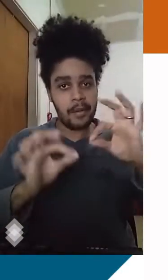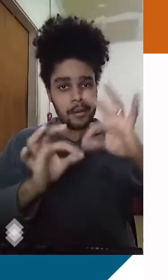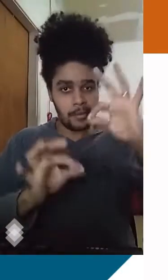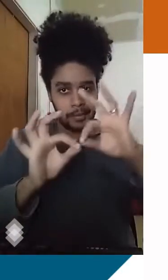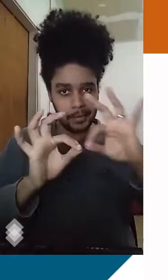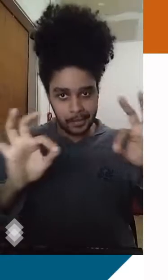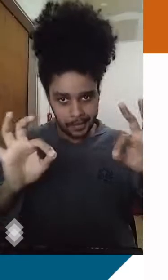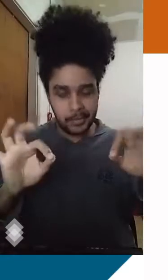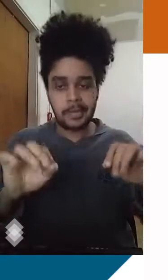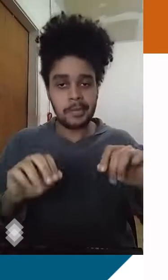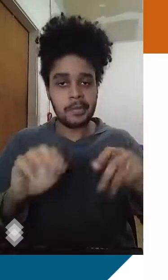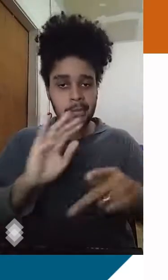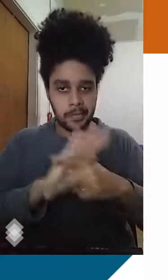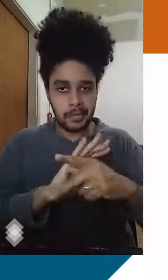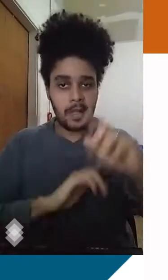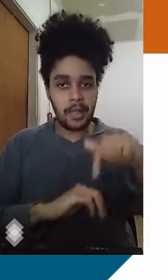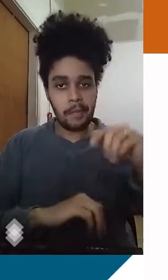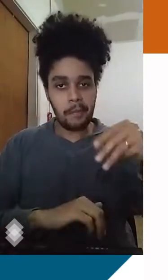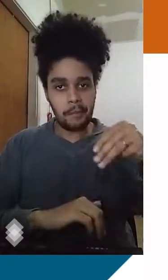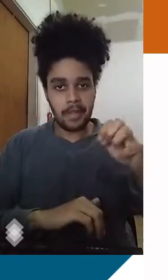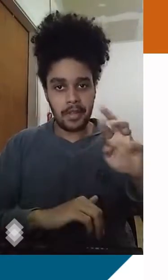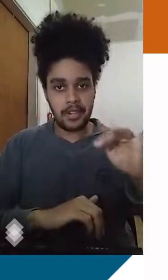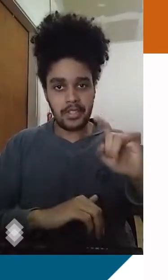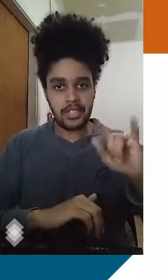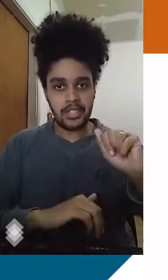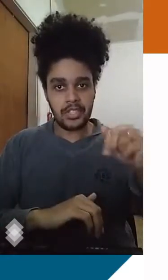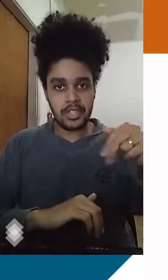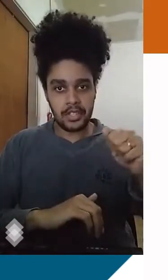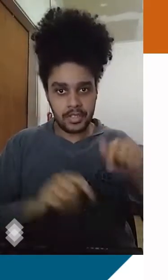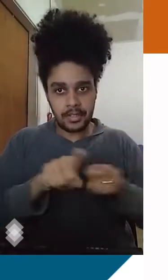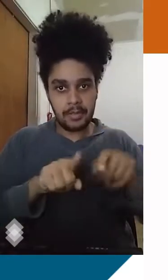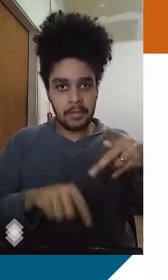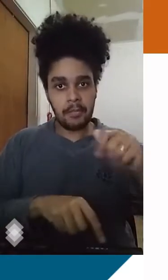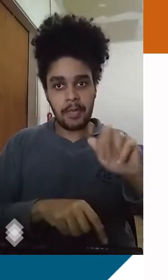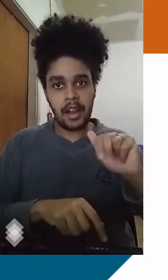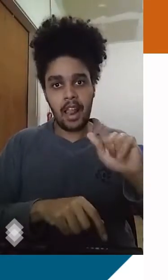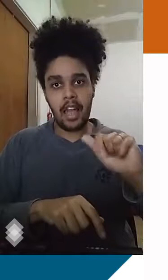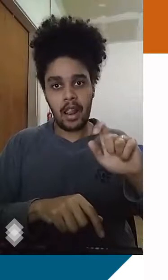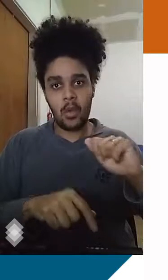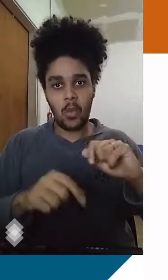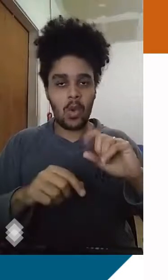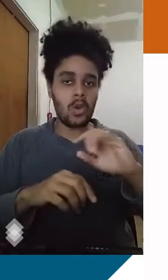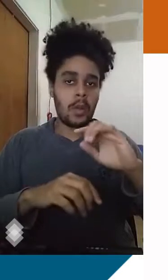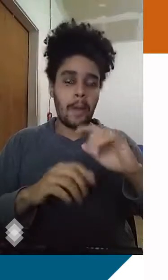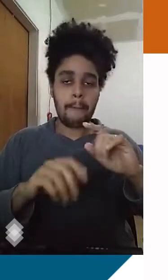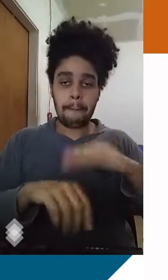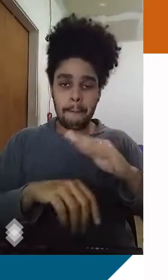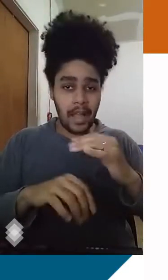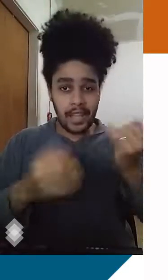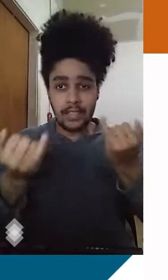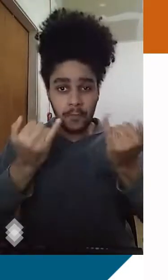coordenadas, que são esses sistemas de linhas aqui, que são os meridianos, os paralelos. Então, todas essas informações, quanto